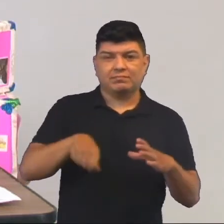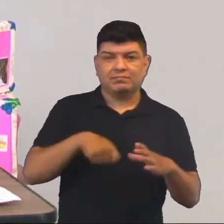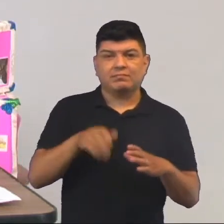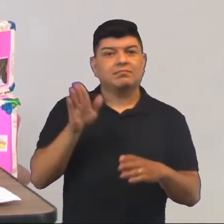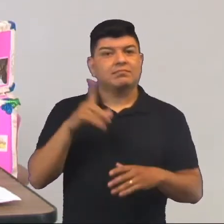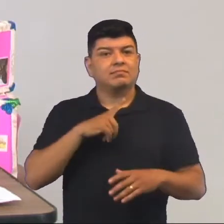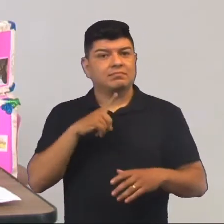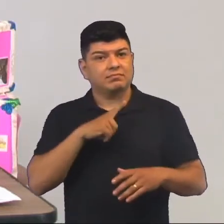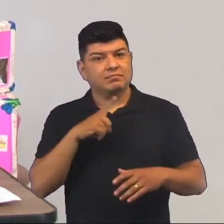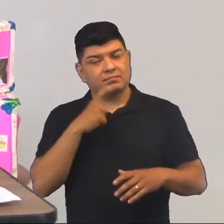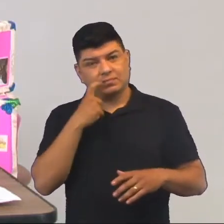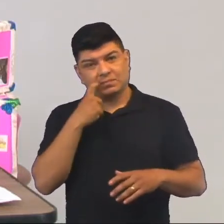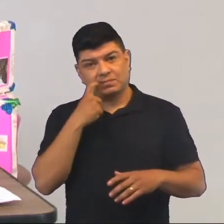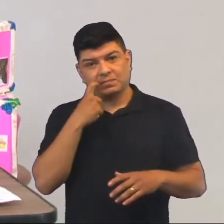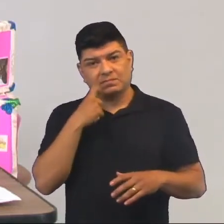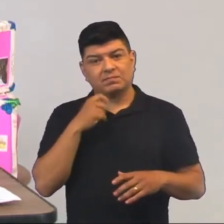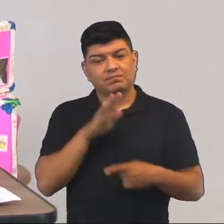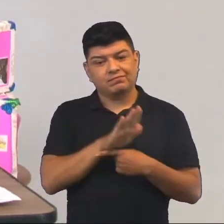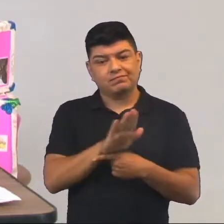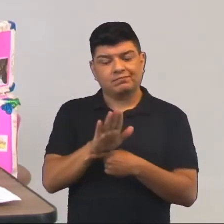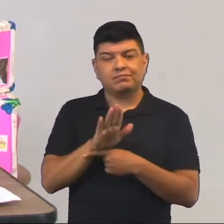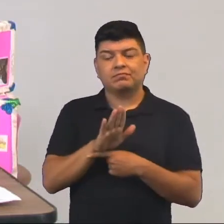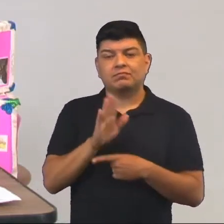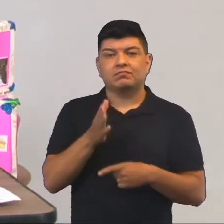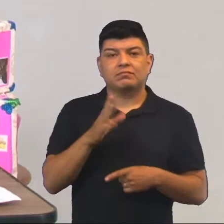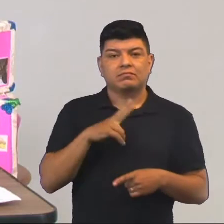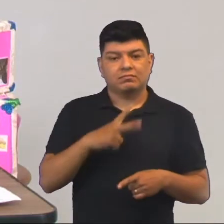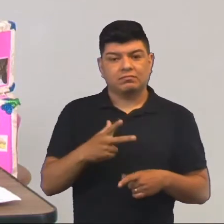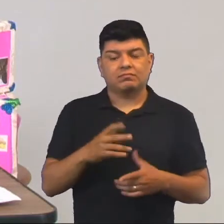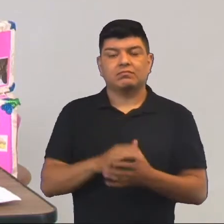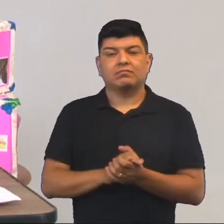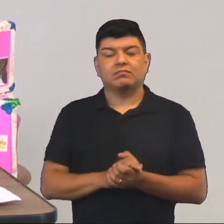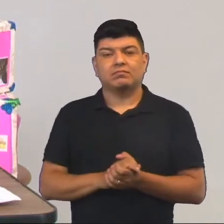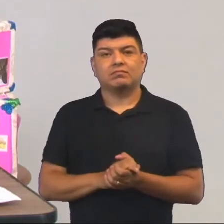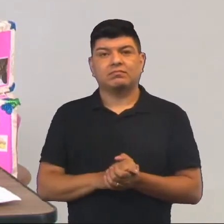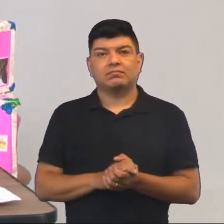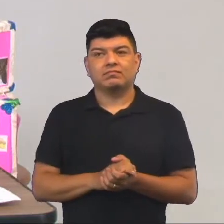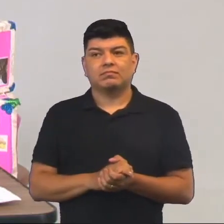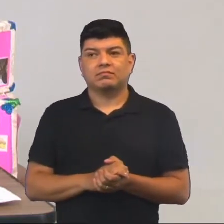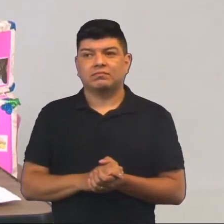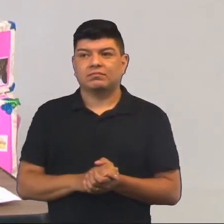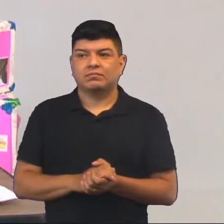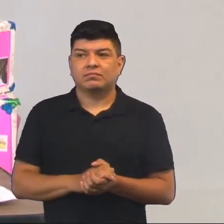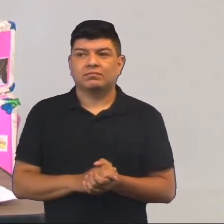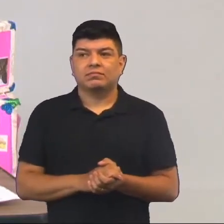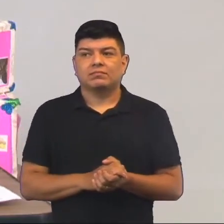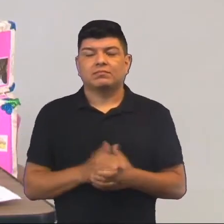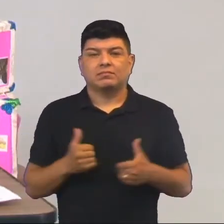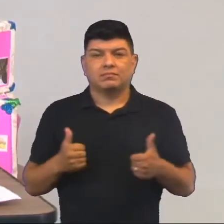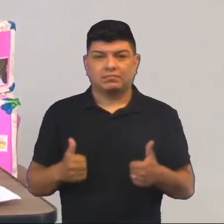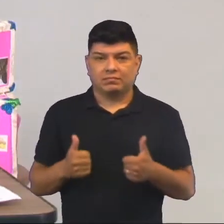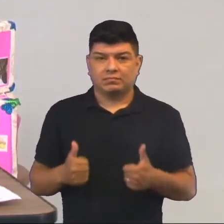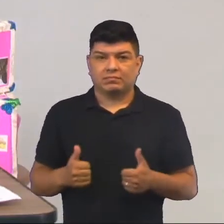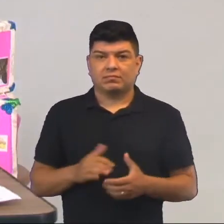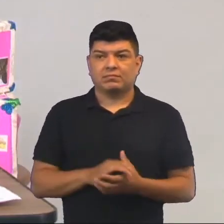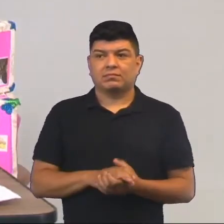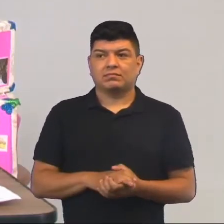já temos aqui uma contribuição, certo, dos portugueses. Muito bem.